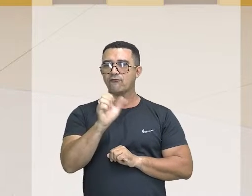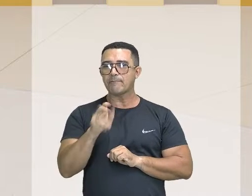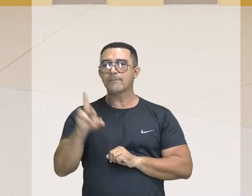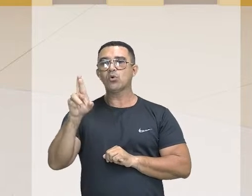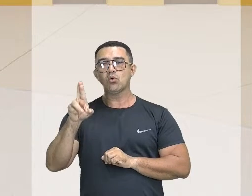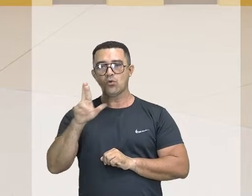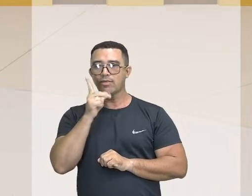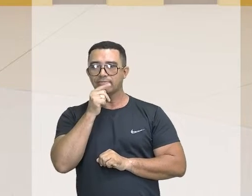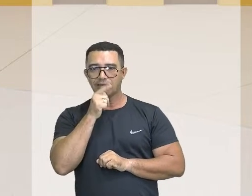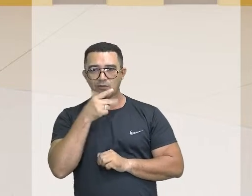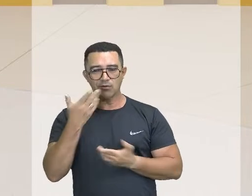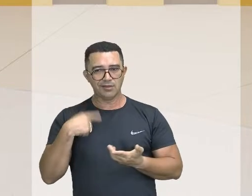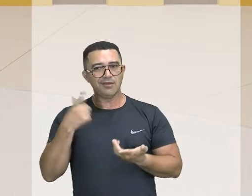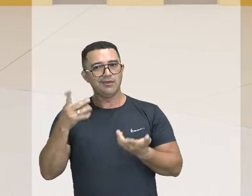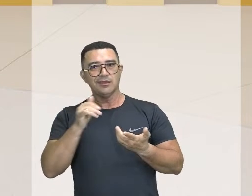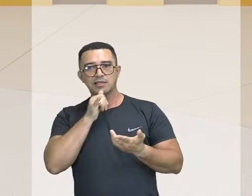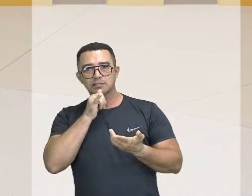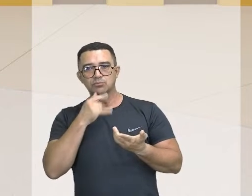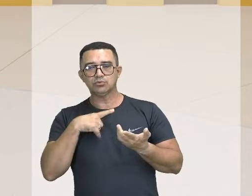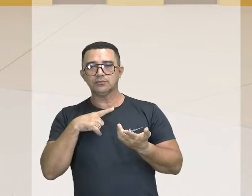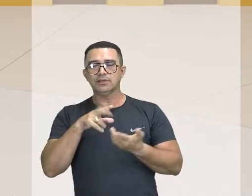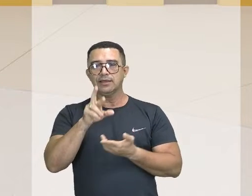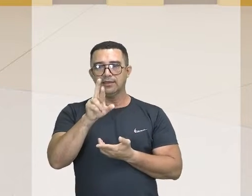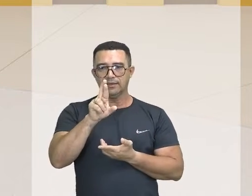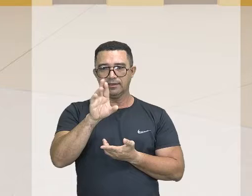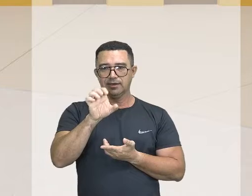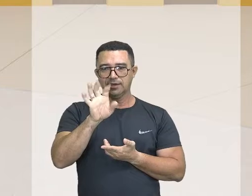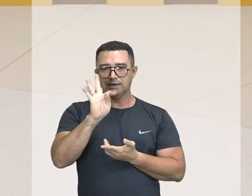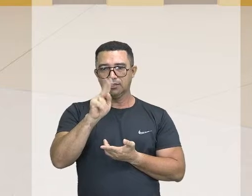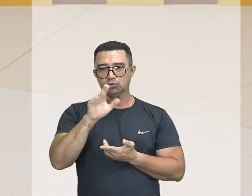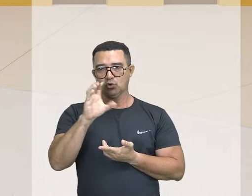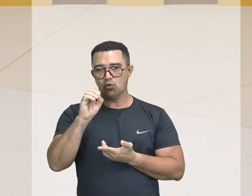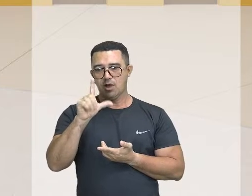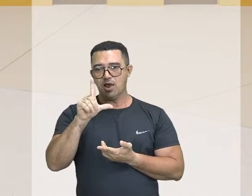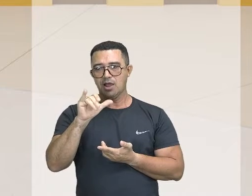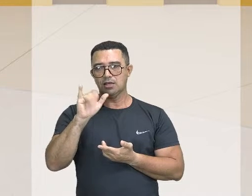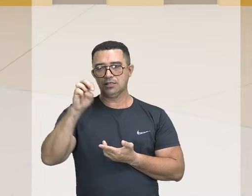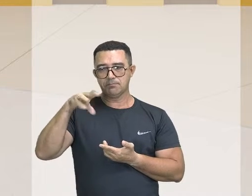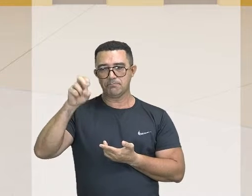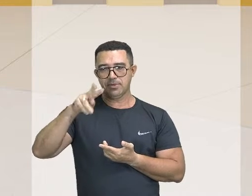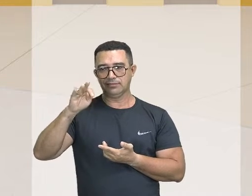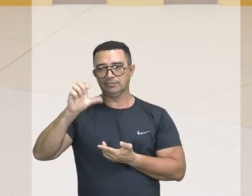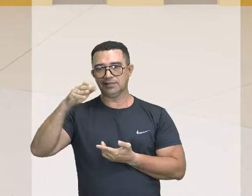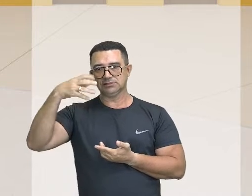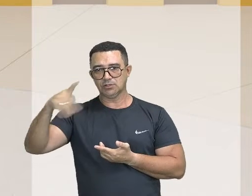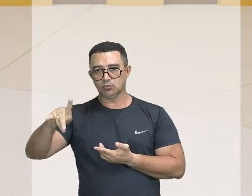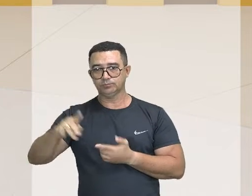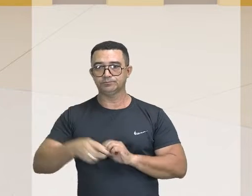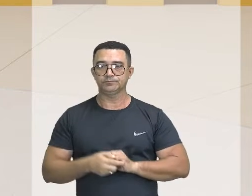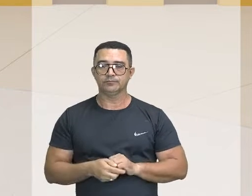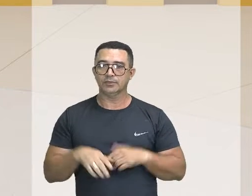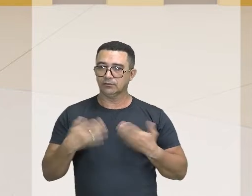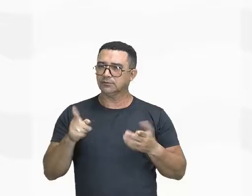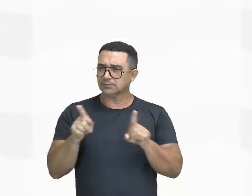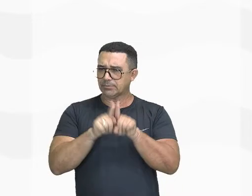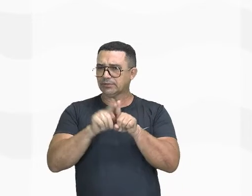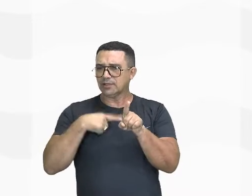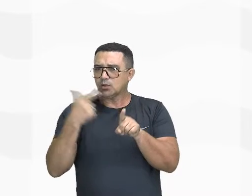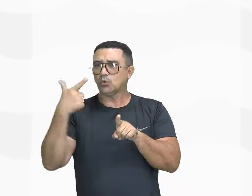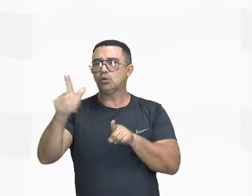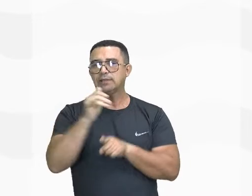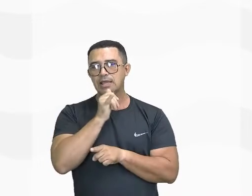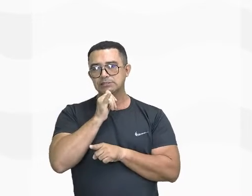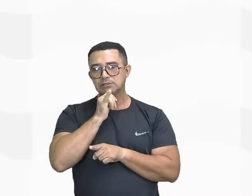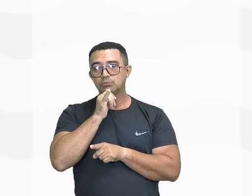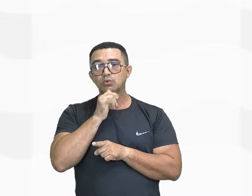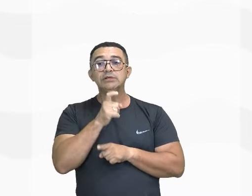dos mecanismos ali de retroalimentação, como a gente está observando. Mas a gente tem um outro exemplo, né? Que é o gelo, como a gente pode